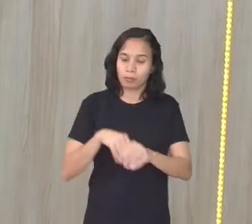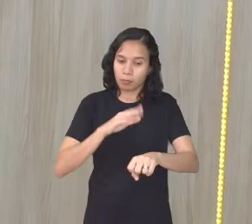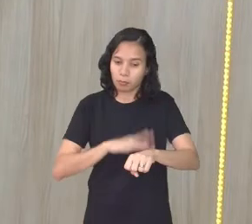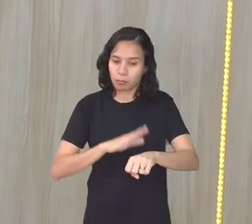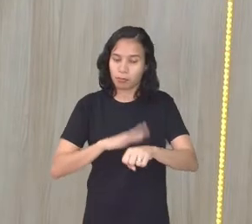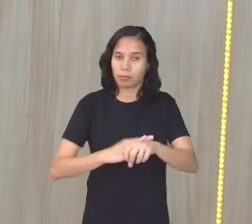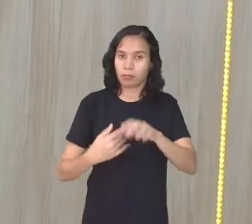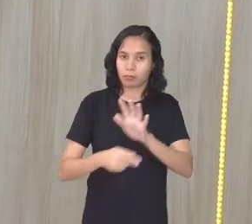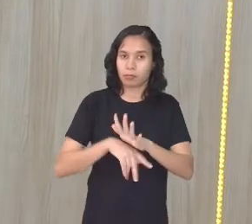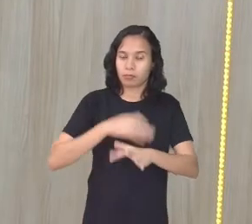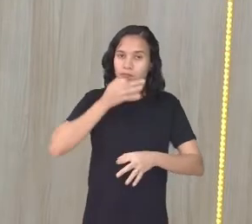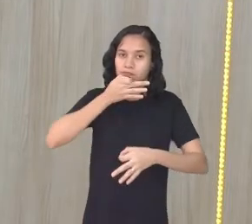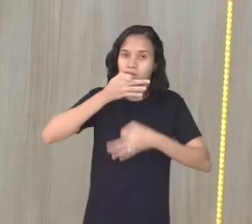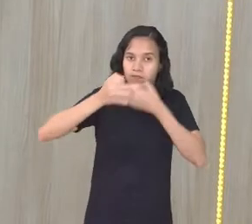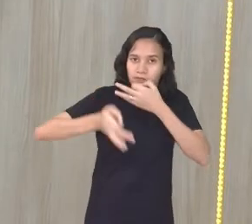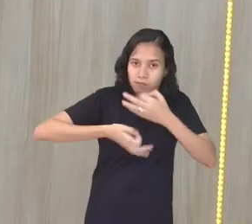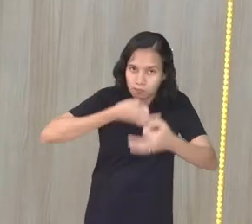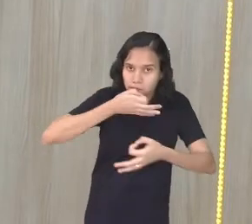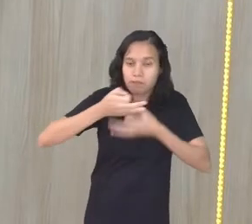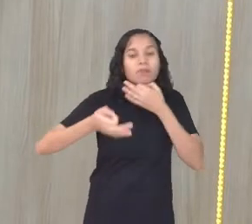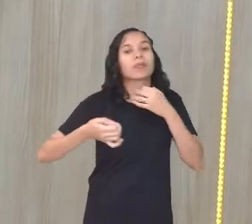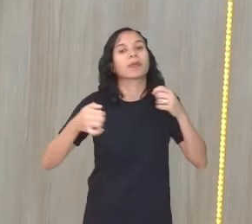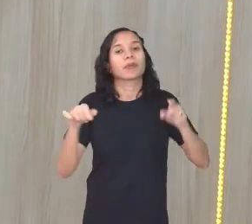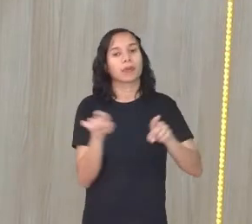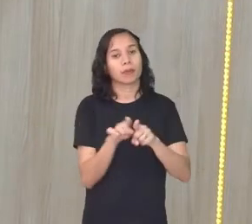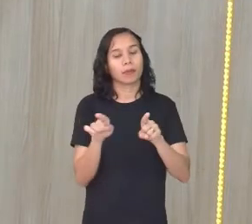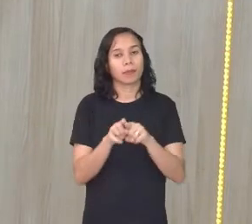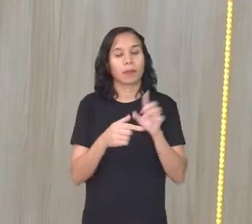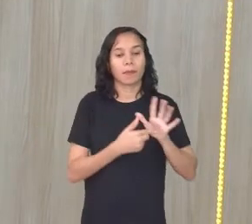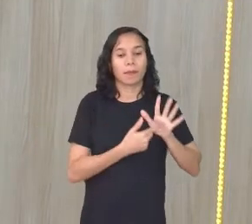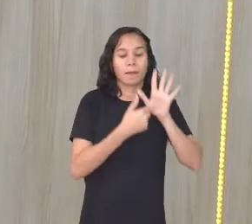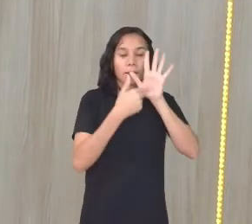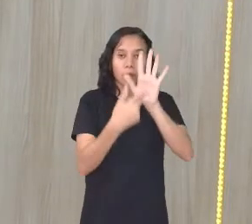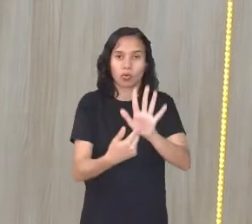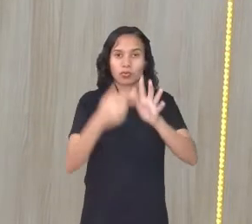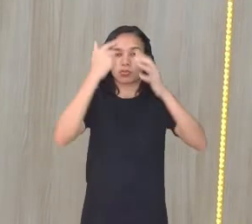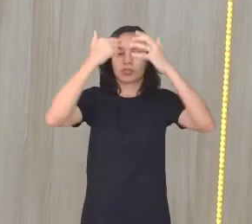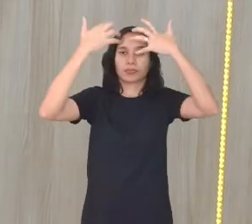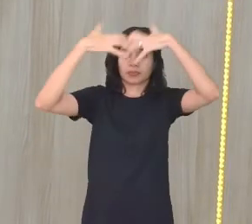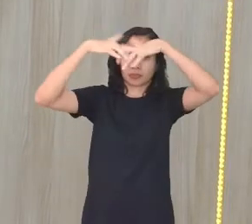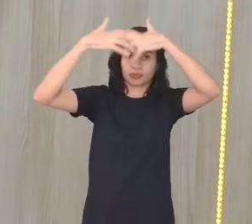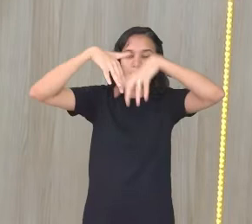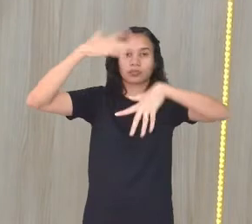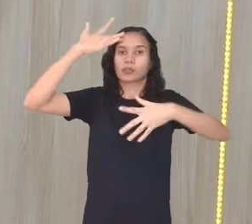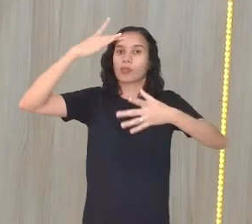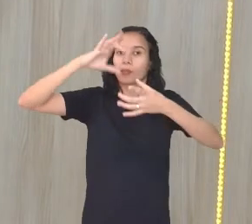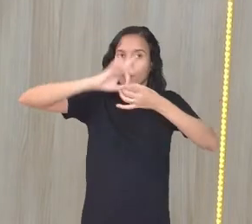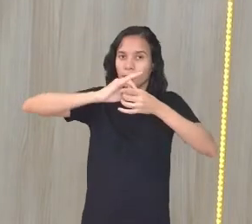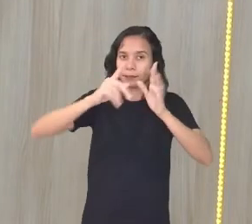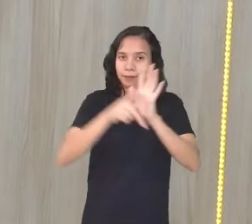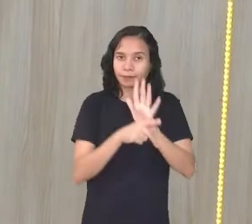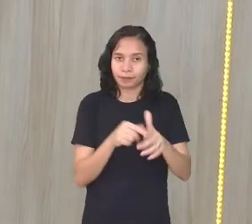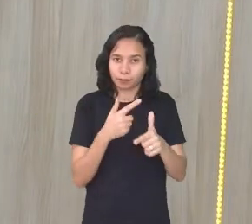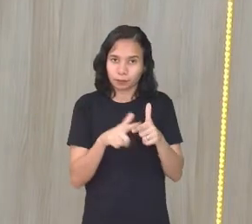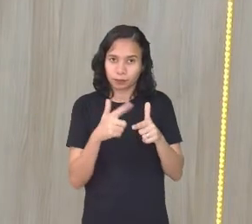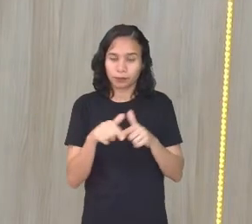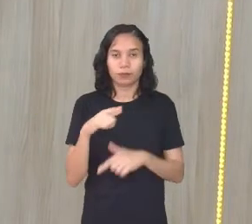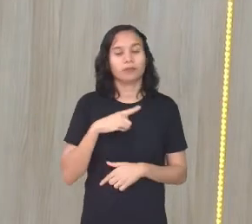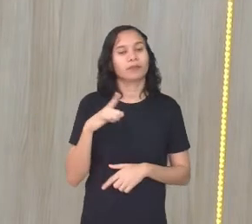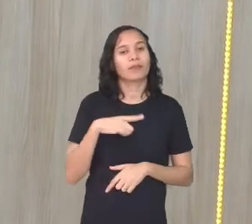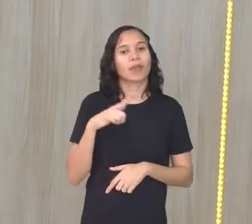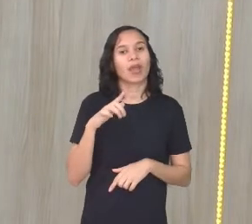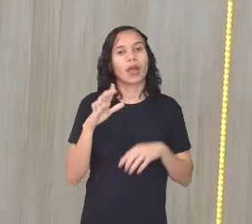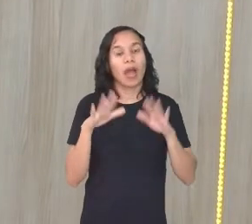de argumentar e de apresentar um raciocínio lógico para o problema.